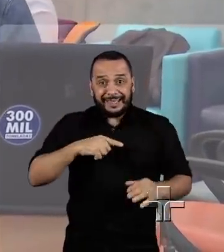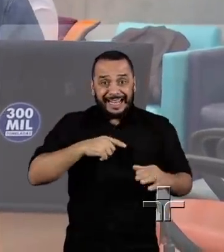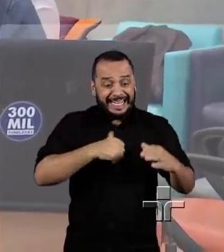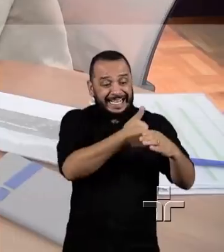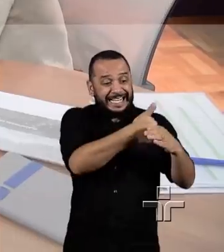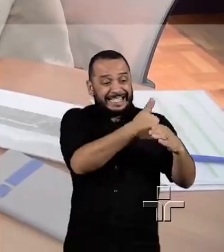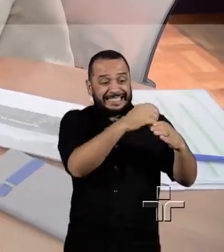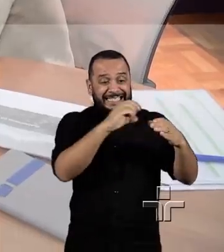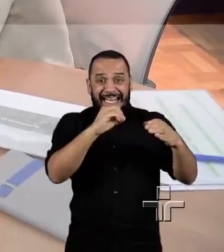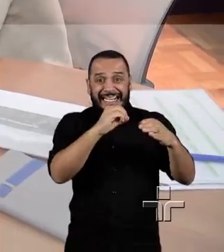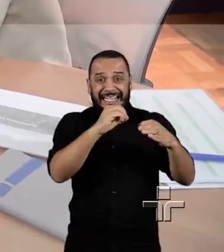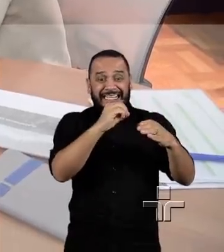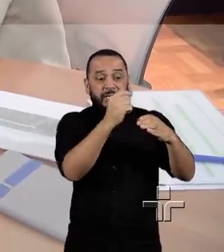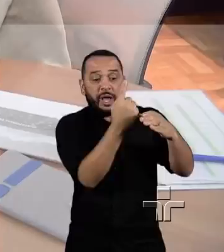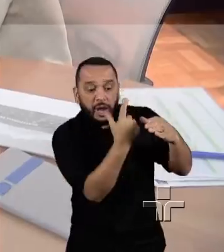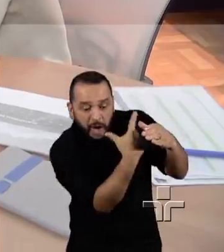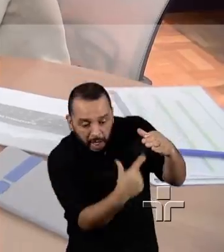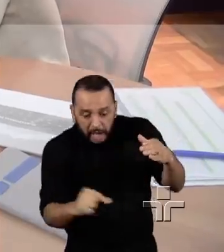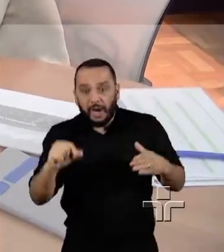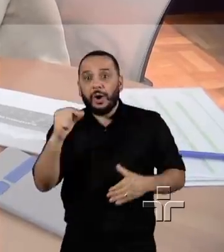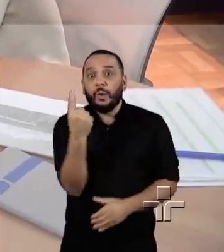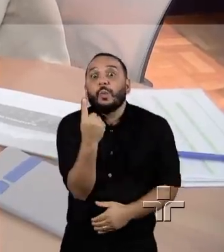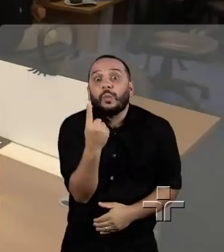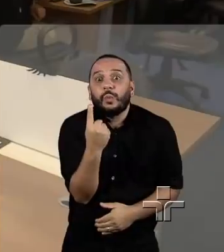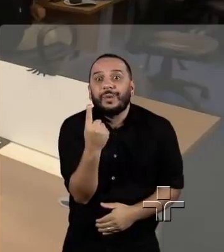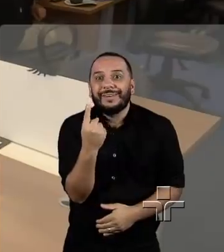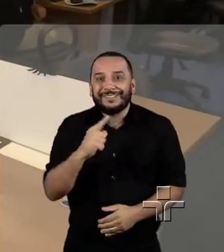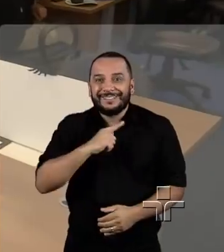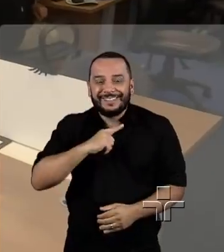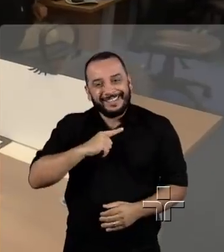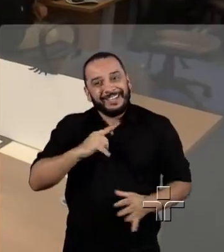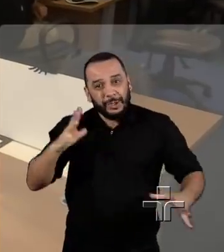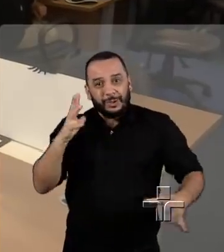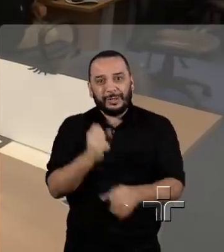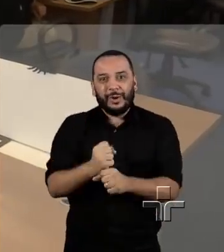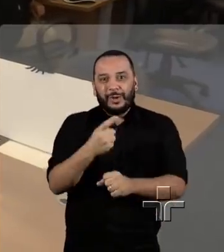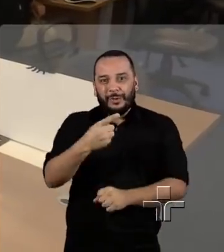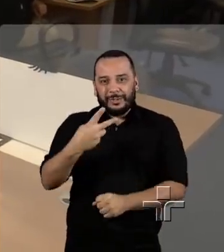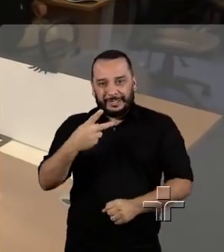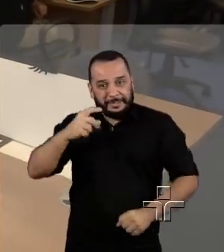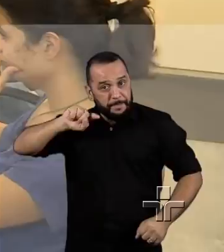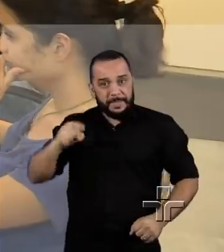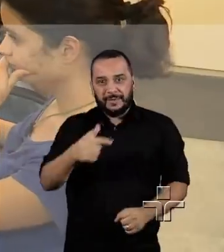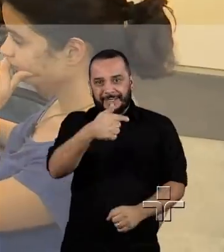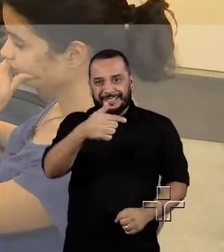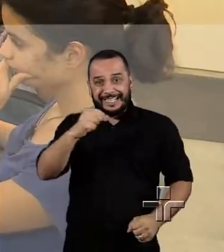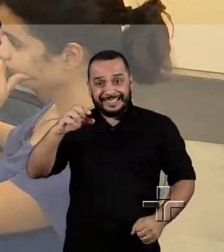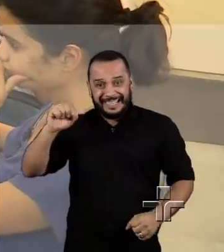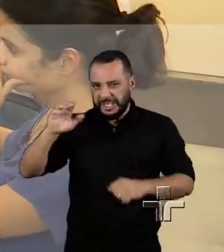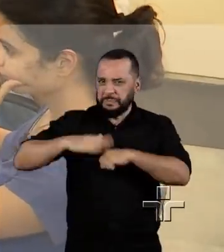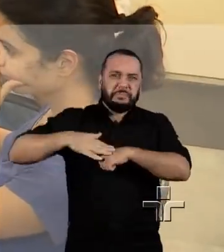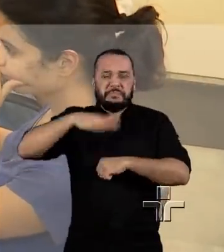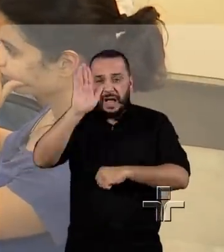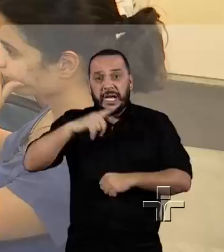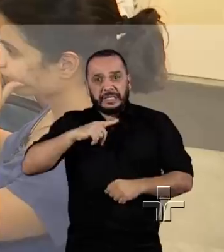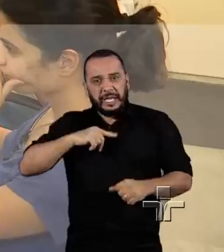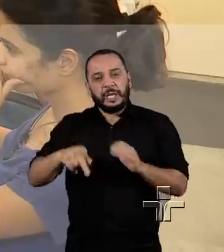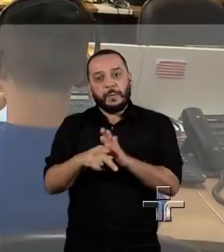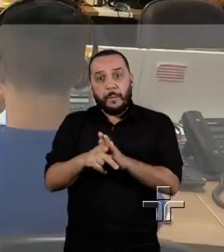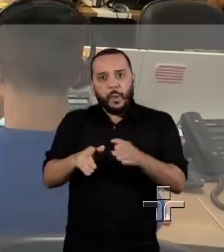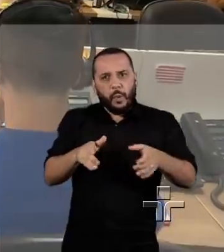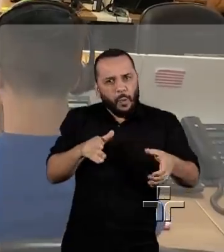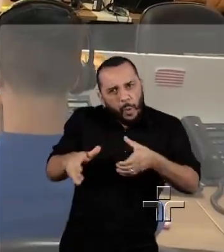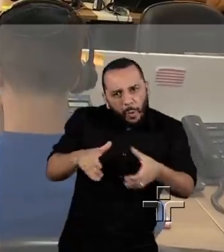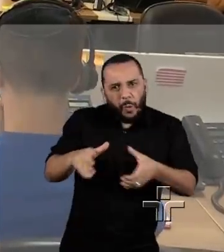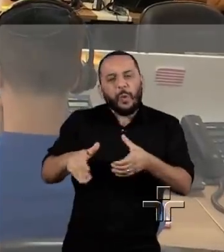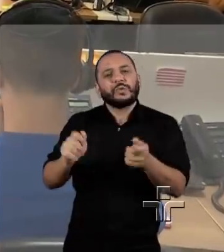inscritos, apenas um é selecionado. Com mais de 12.700 startups no país, esse tipo de concurso se torna o